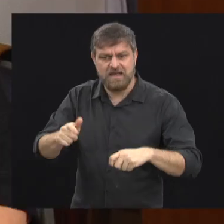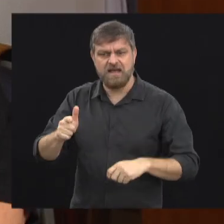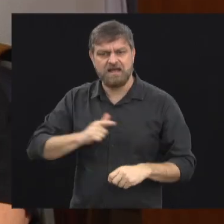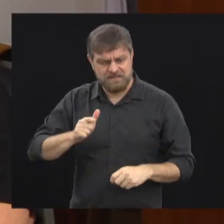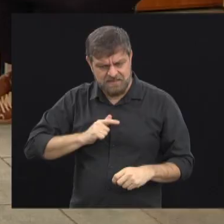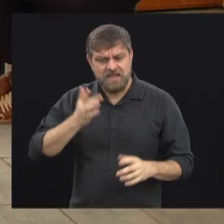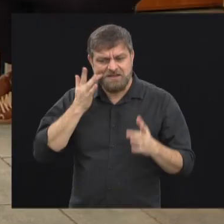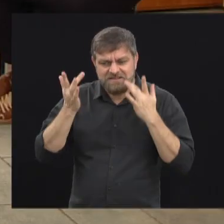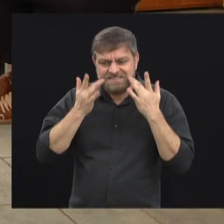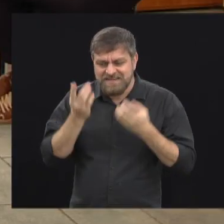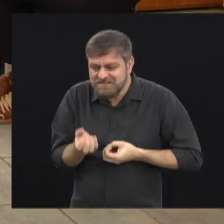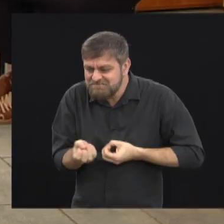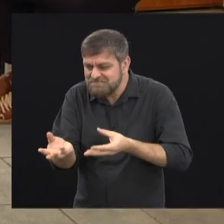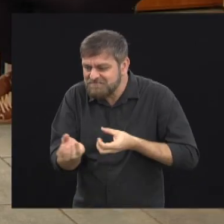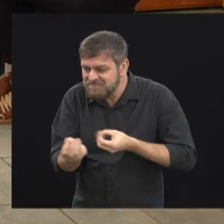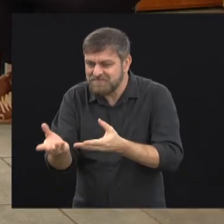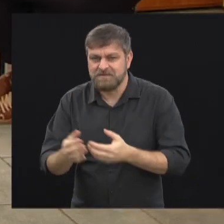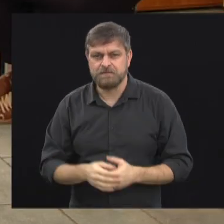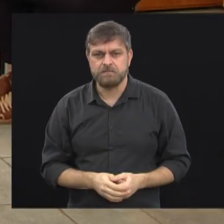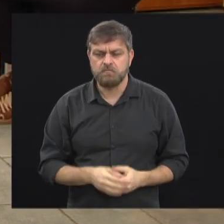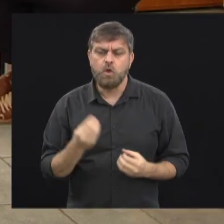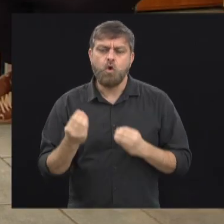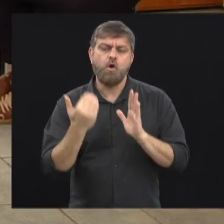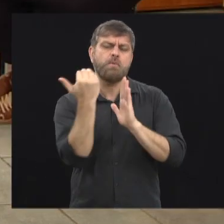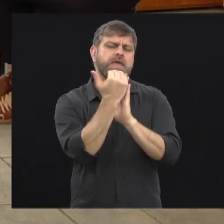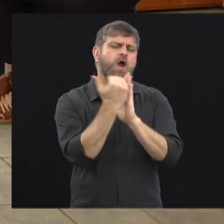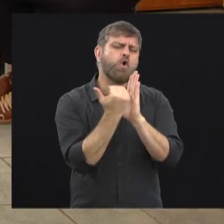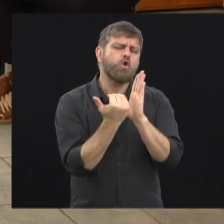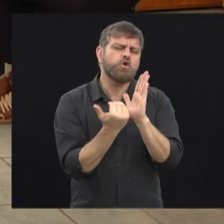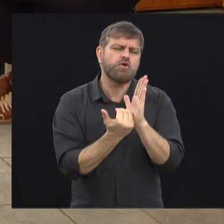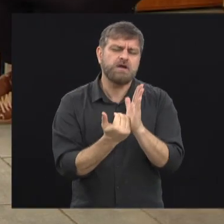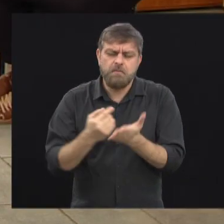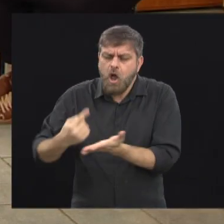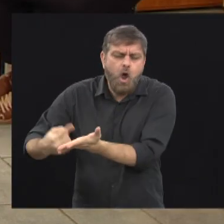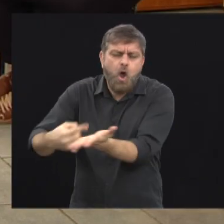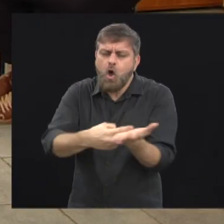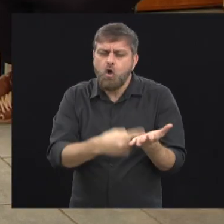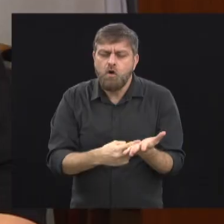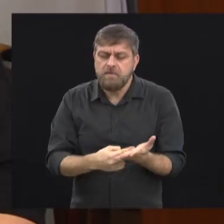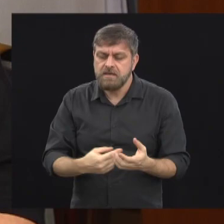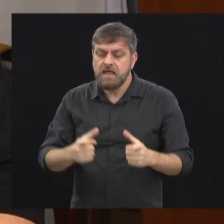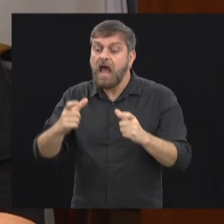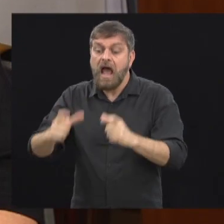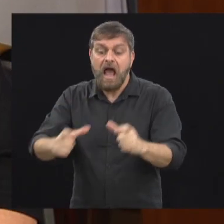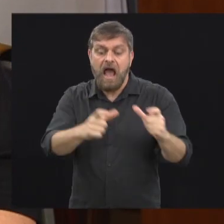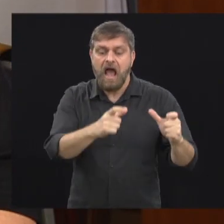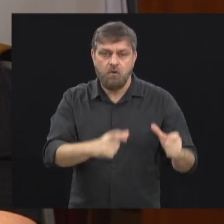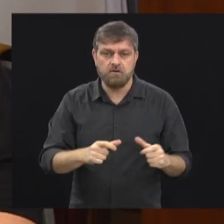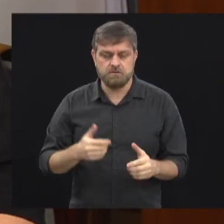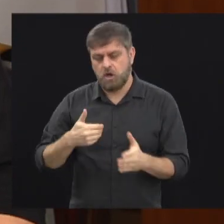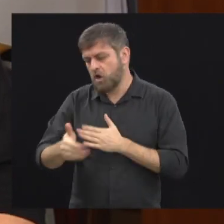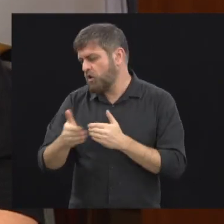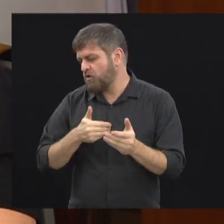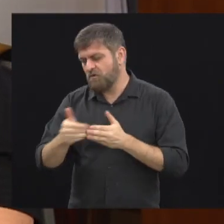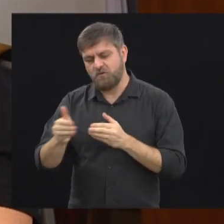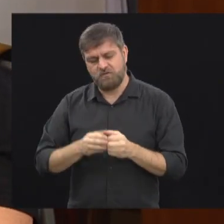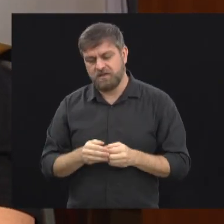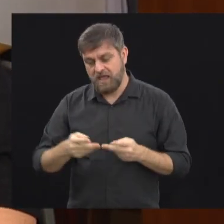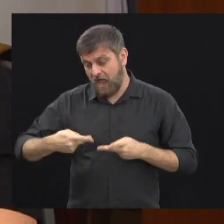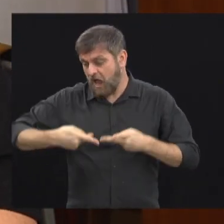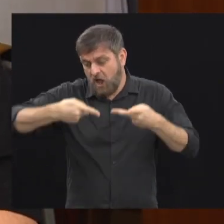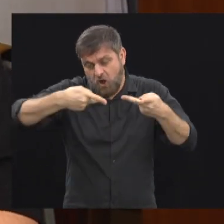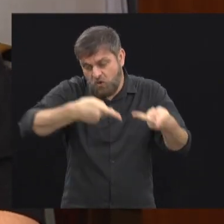que existem. Como então, fica o cronograma da Turma do Bairro? A Turma do Bairro, ela vai a qualquer local